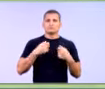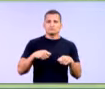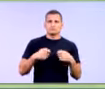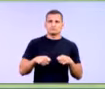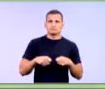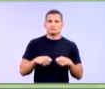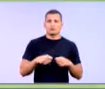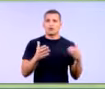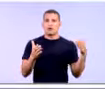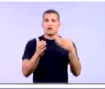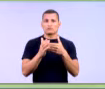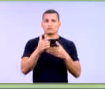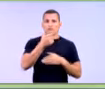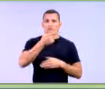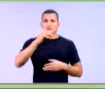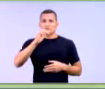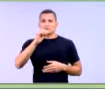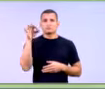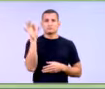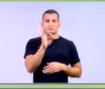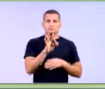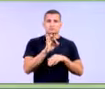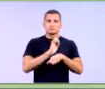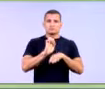Até 20% de estagiário.